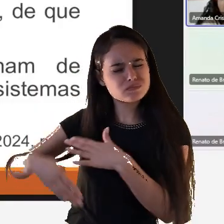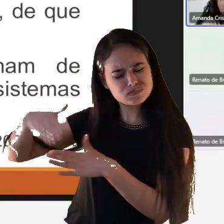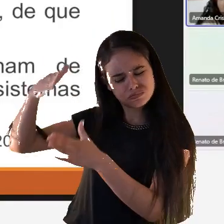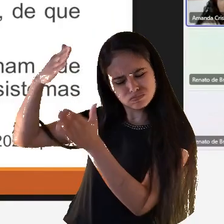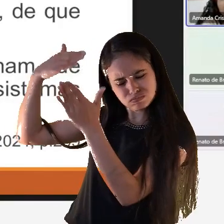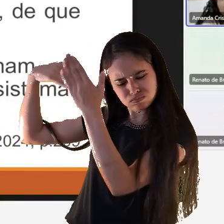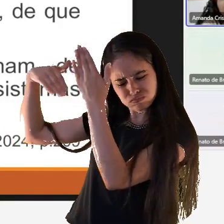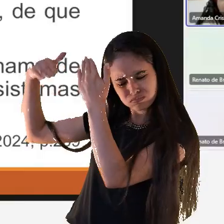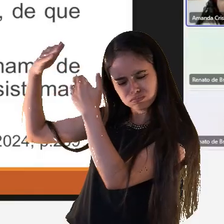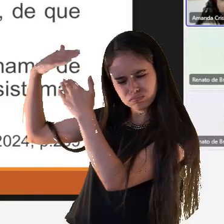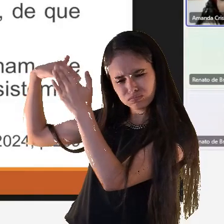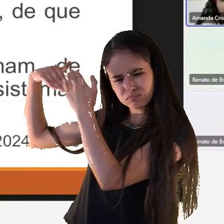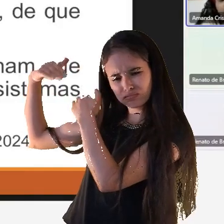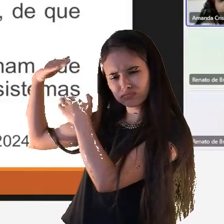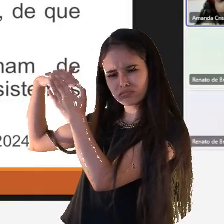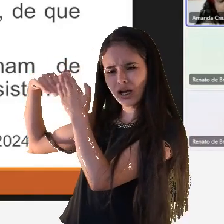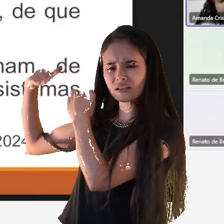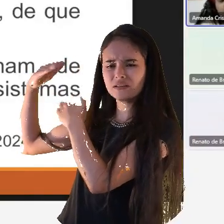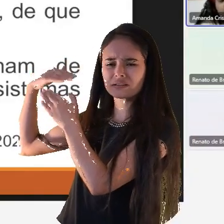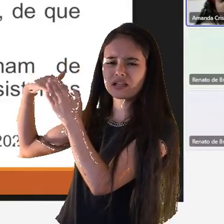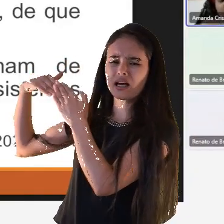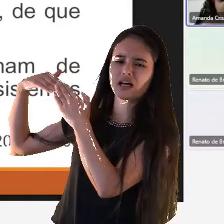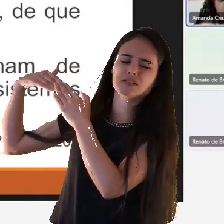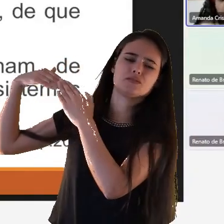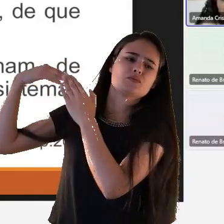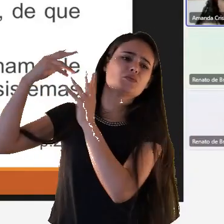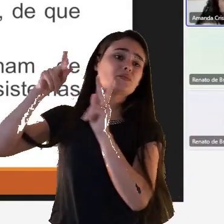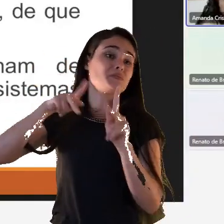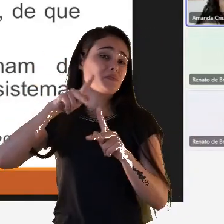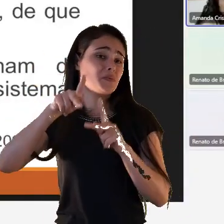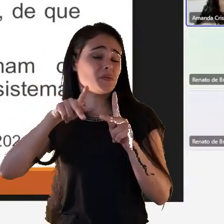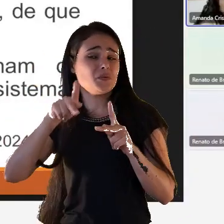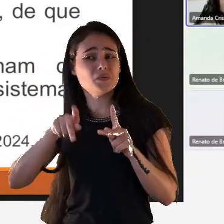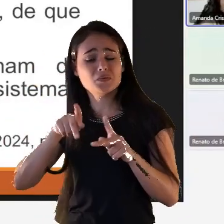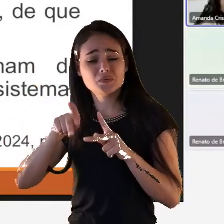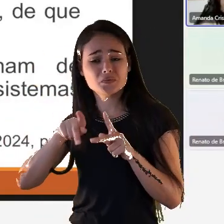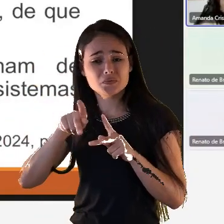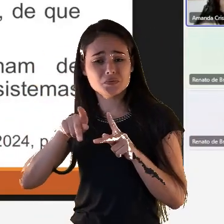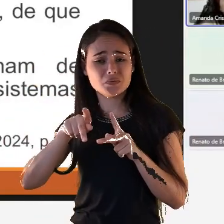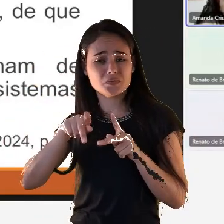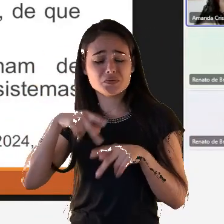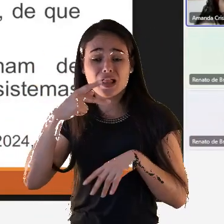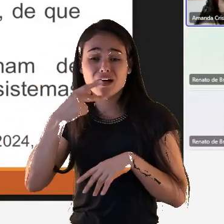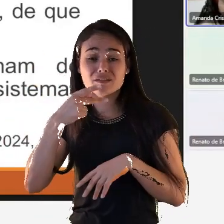escravização, principalmente nesse processo